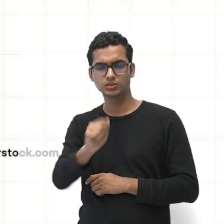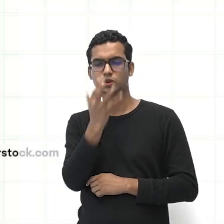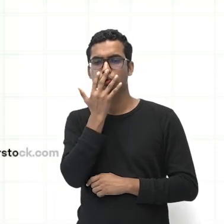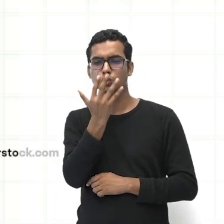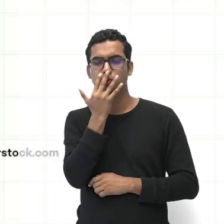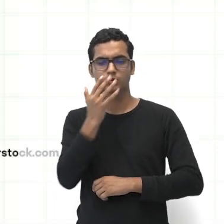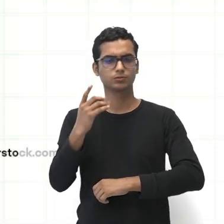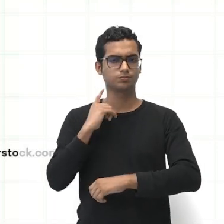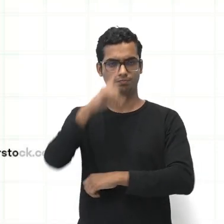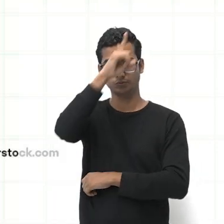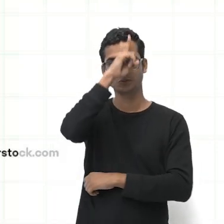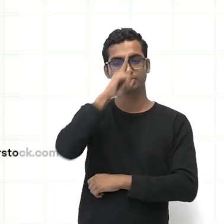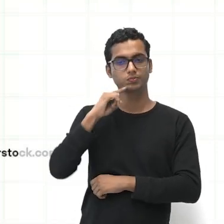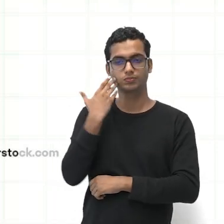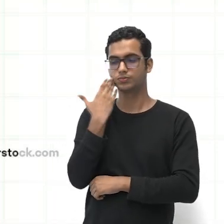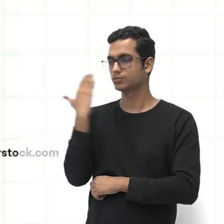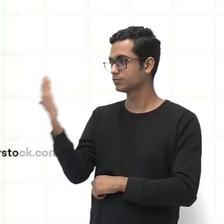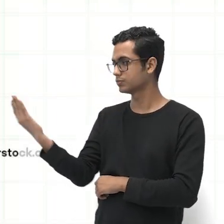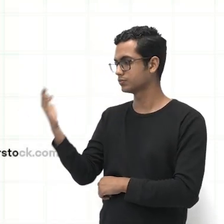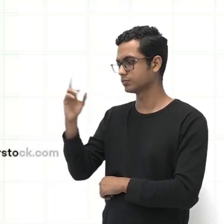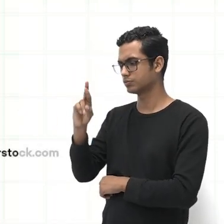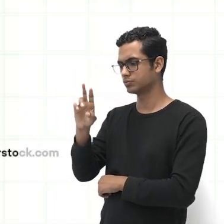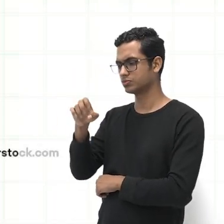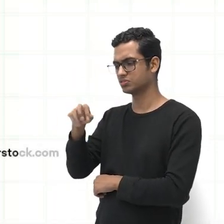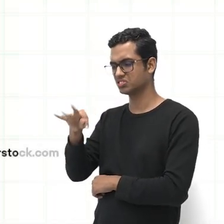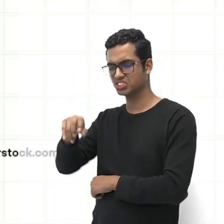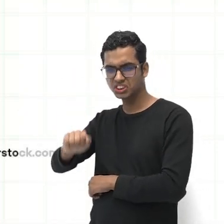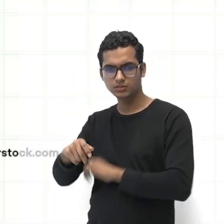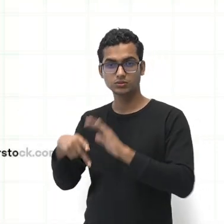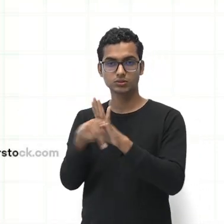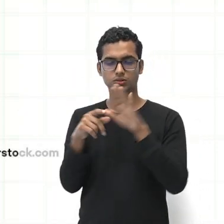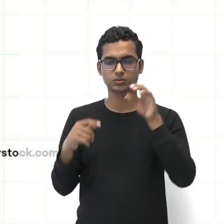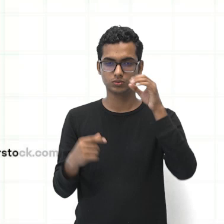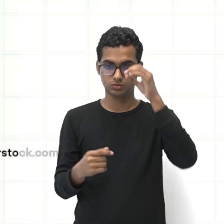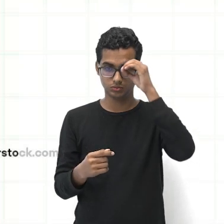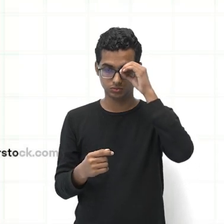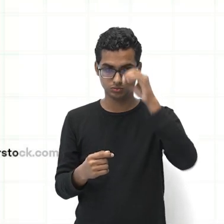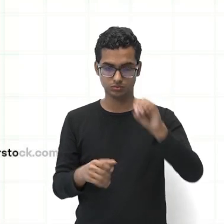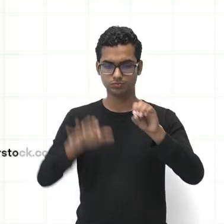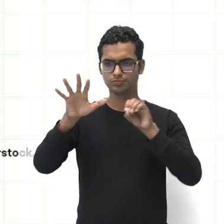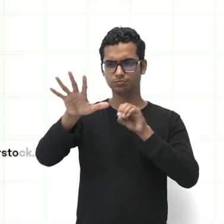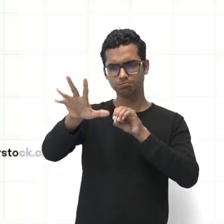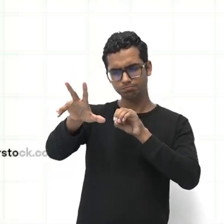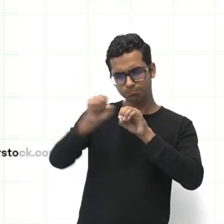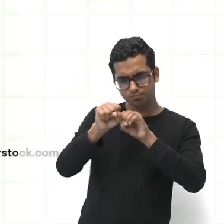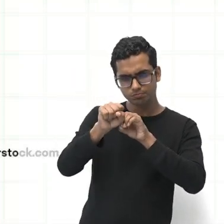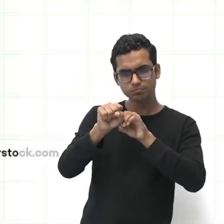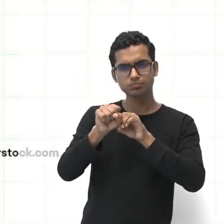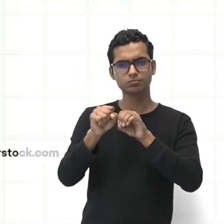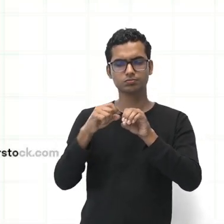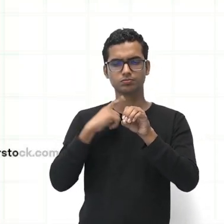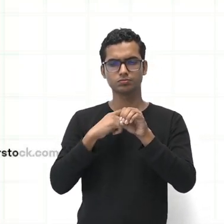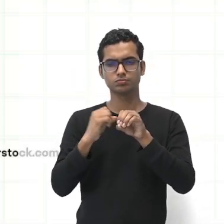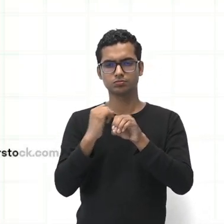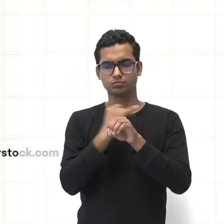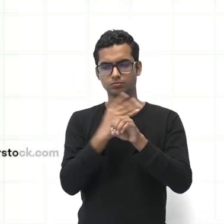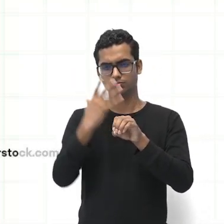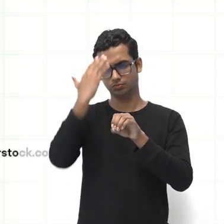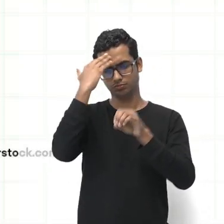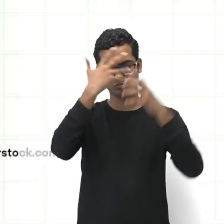amarelo. Essa é a nossa retina, certo? Professora, estou vendo uma palavra